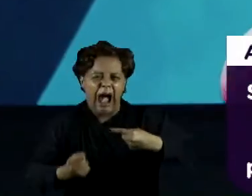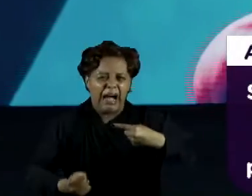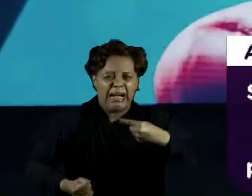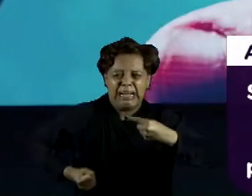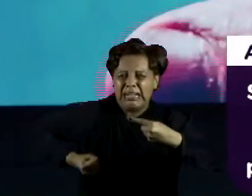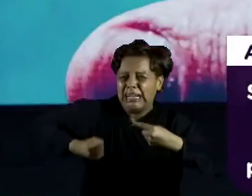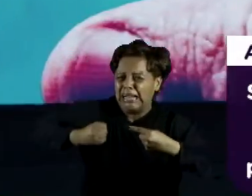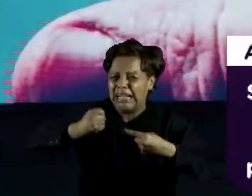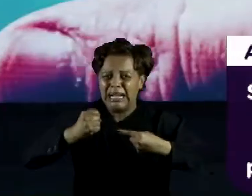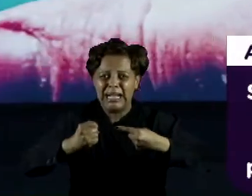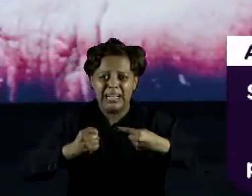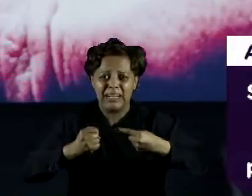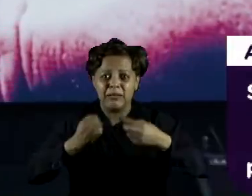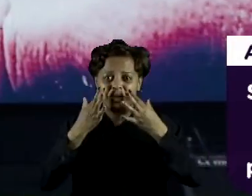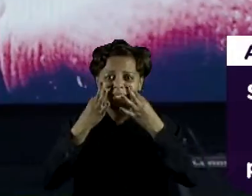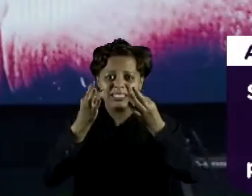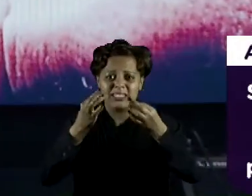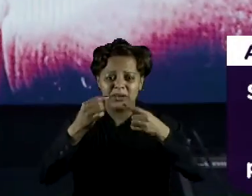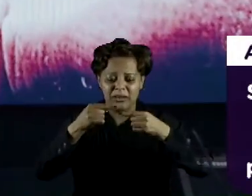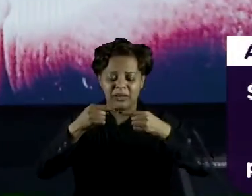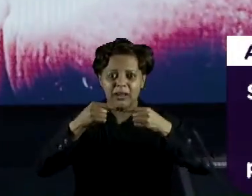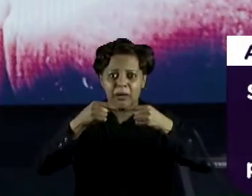é Jesus.